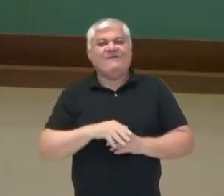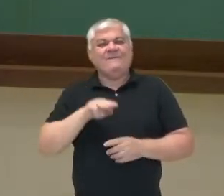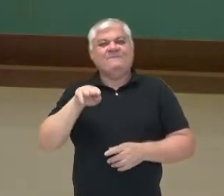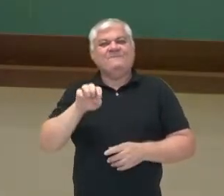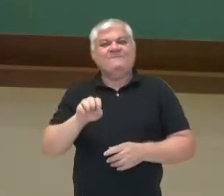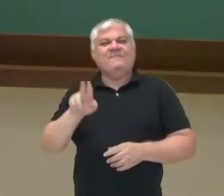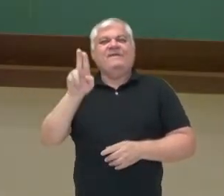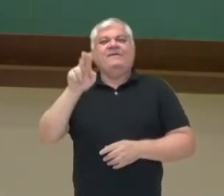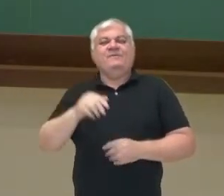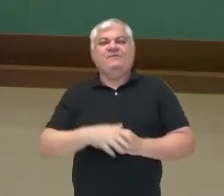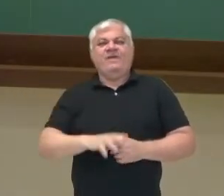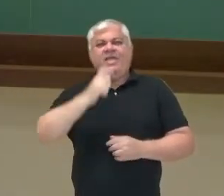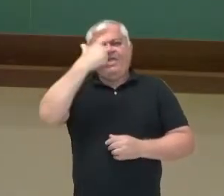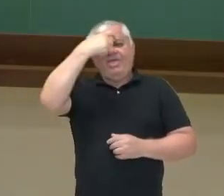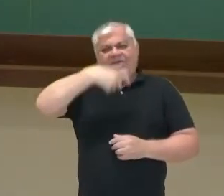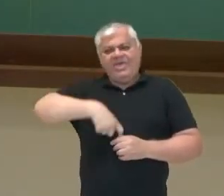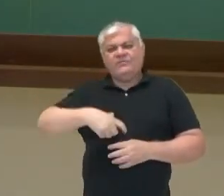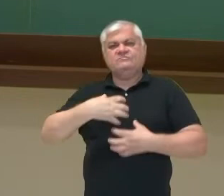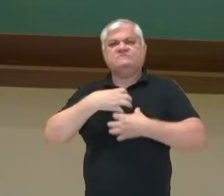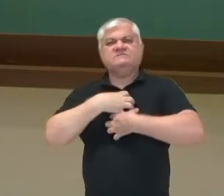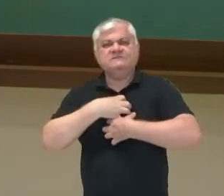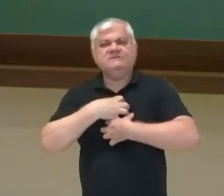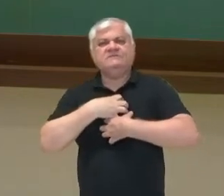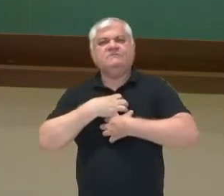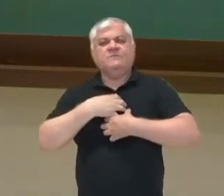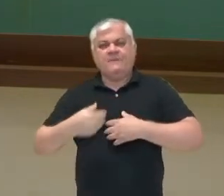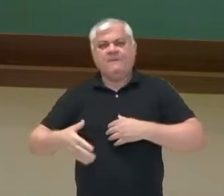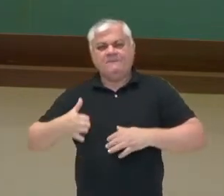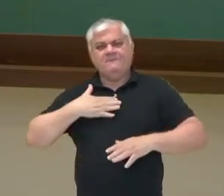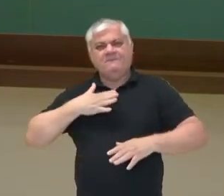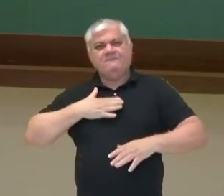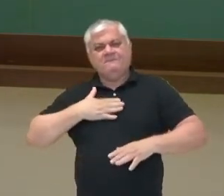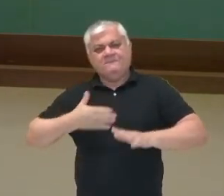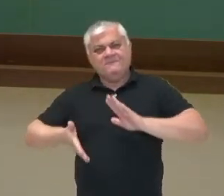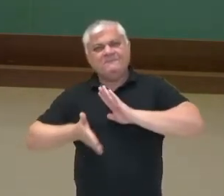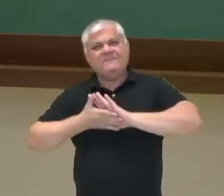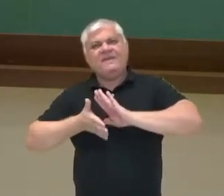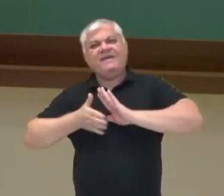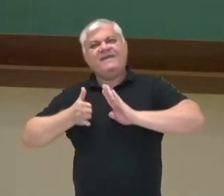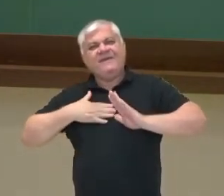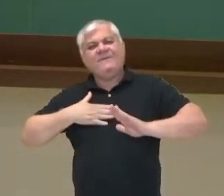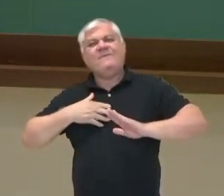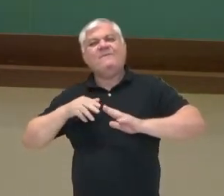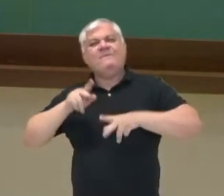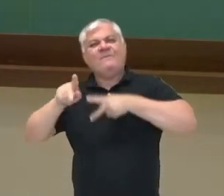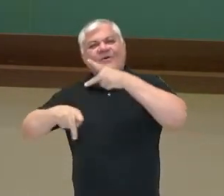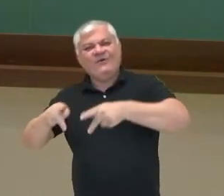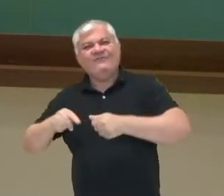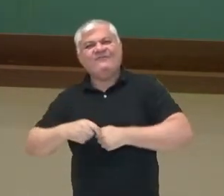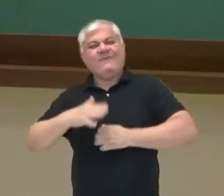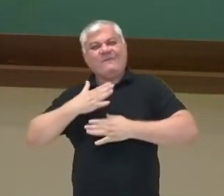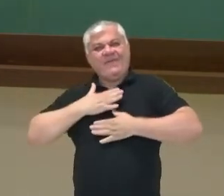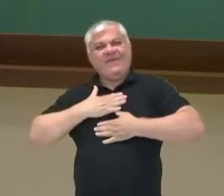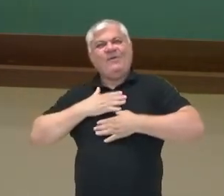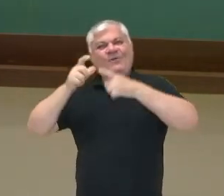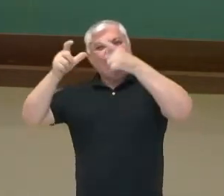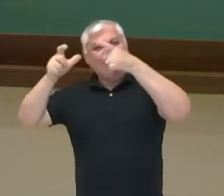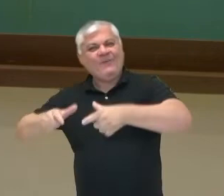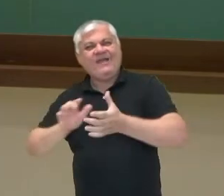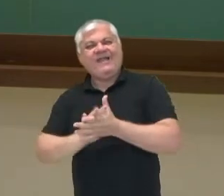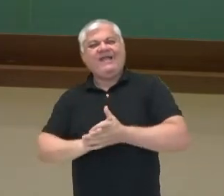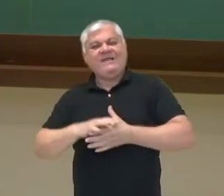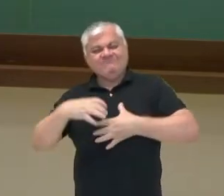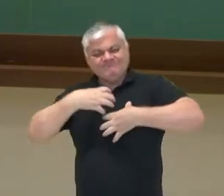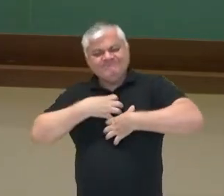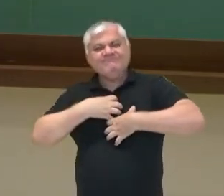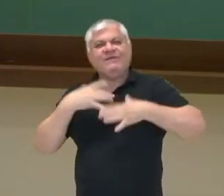falo eu sinto, né? Isso é meu povo, minha região, meus sentimentos, minhas